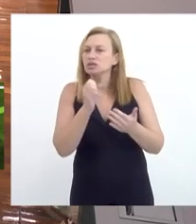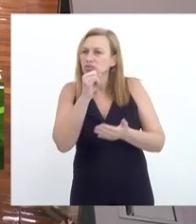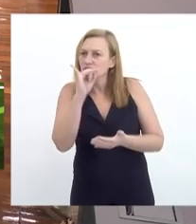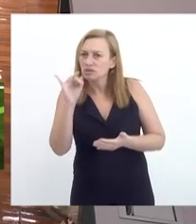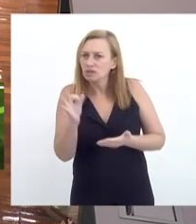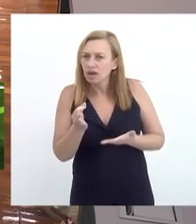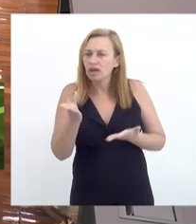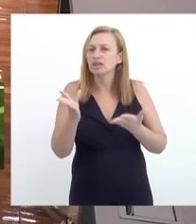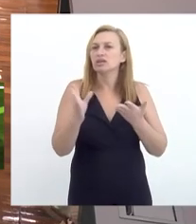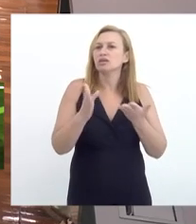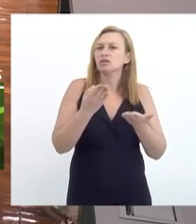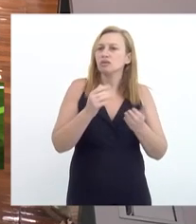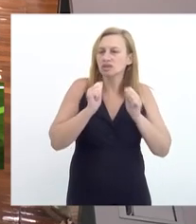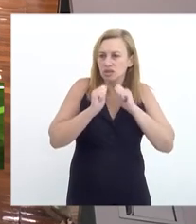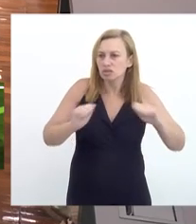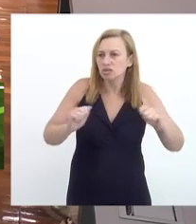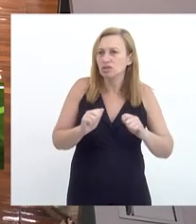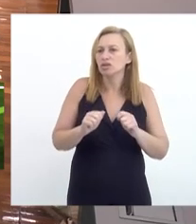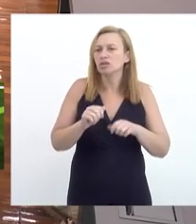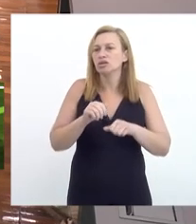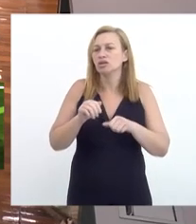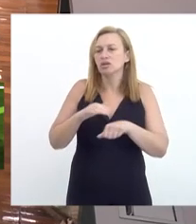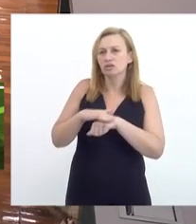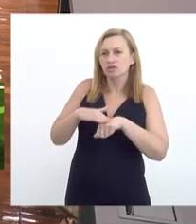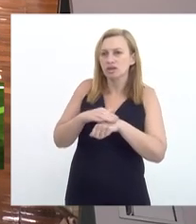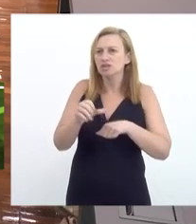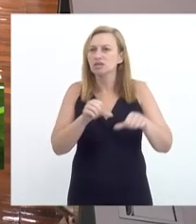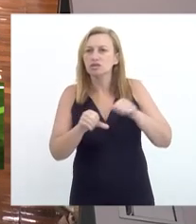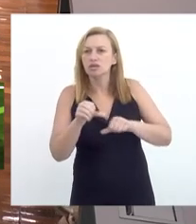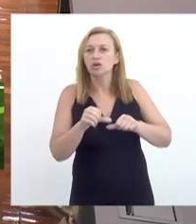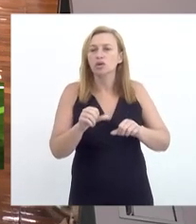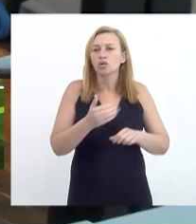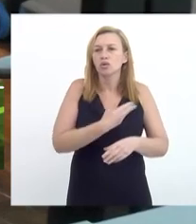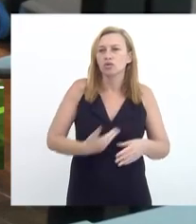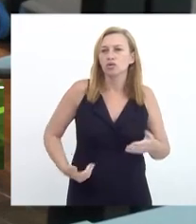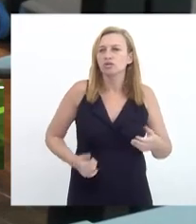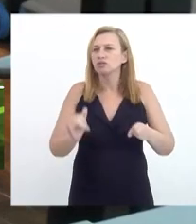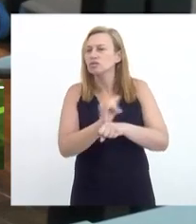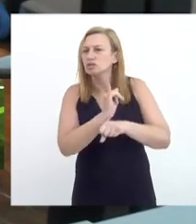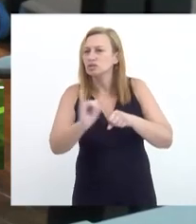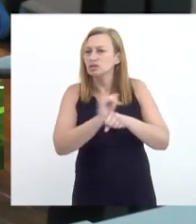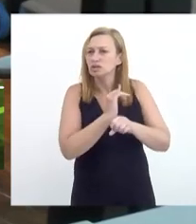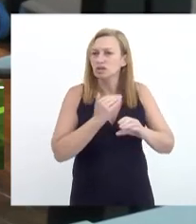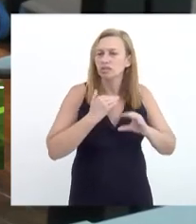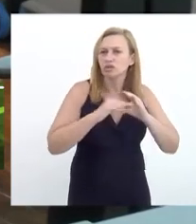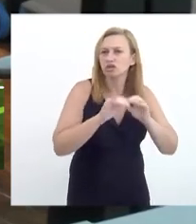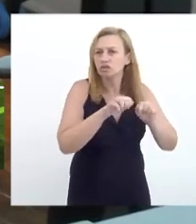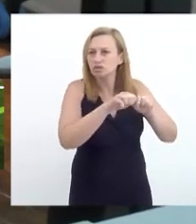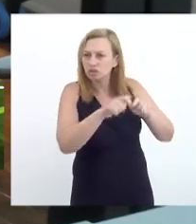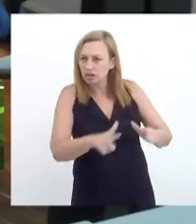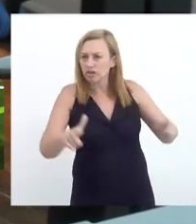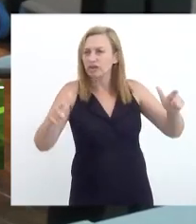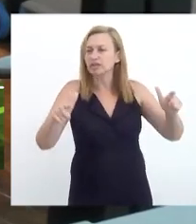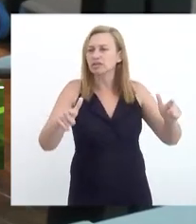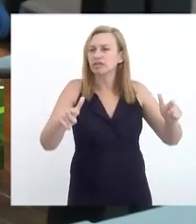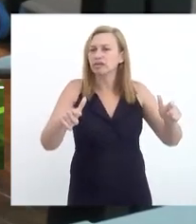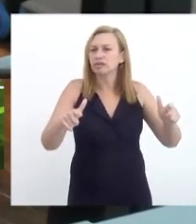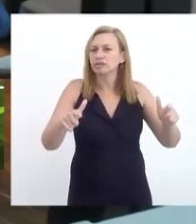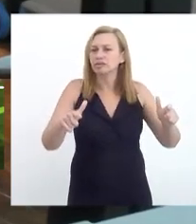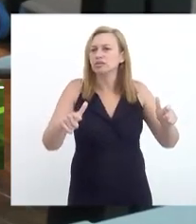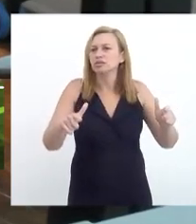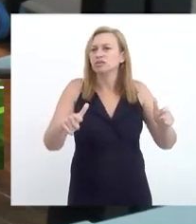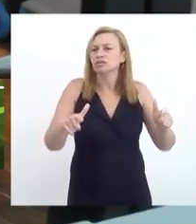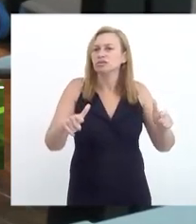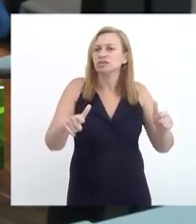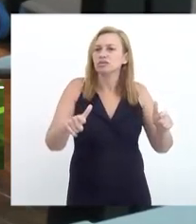mensagens Que bom Então E o governo Fez uma estratégia De mandar projetos Muito amplos Para ir enxugando Nesse diálogo